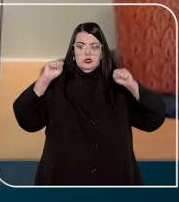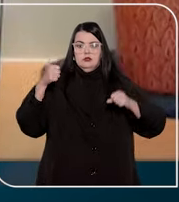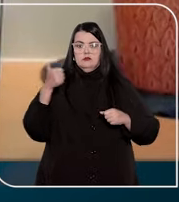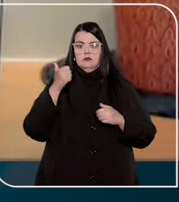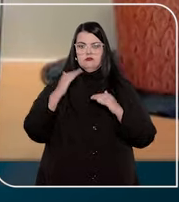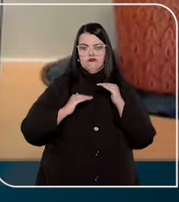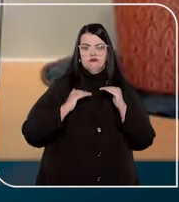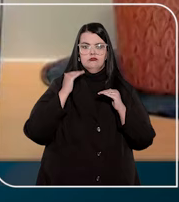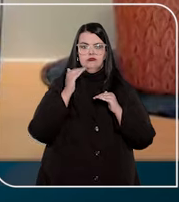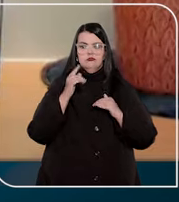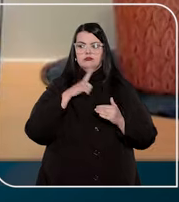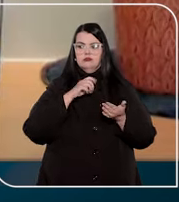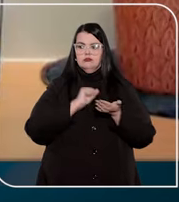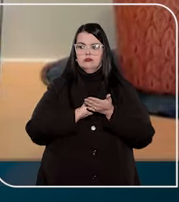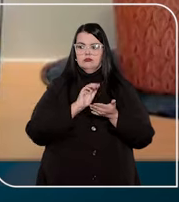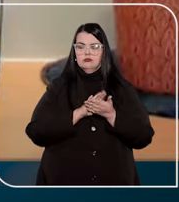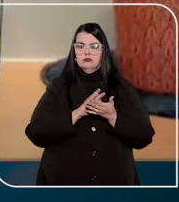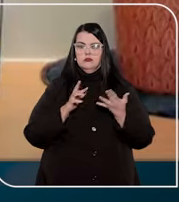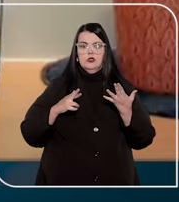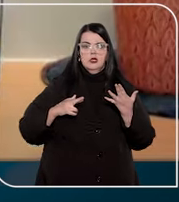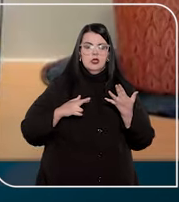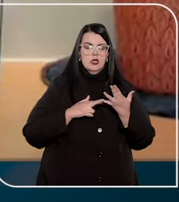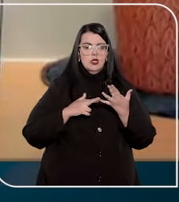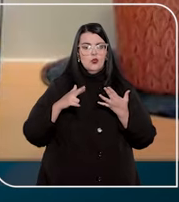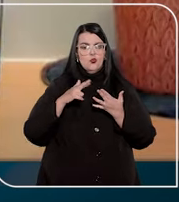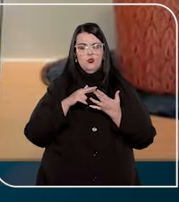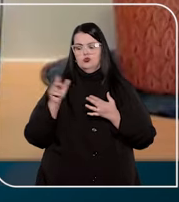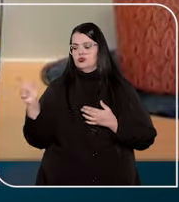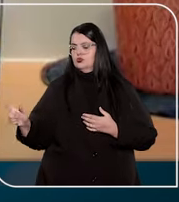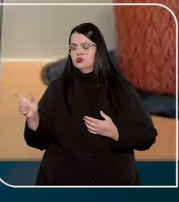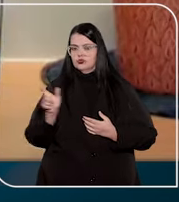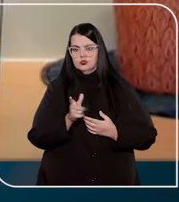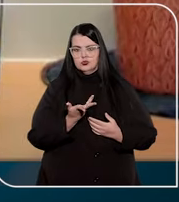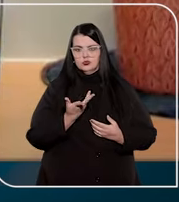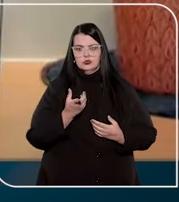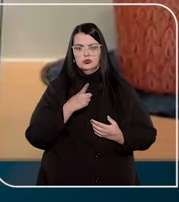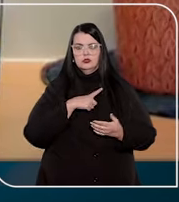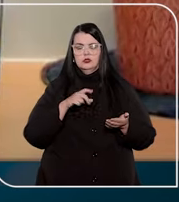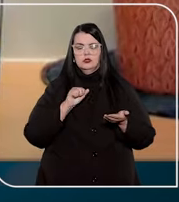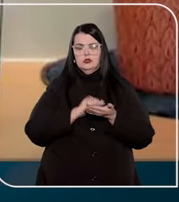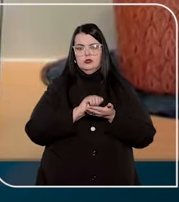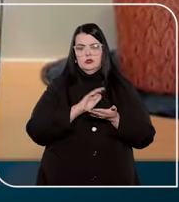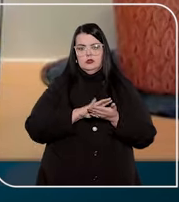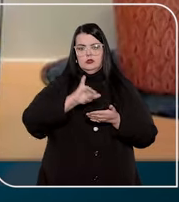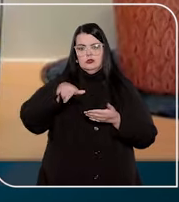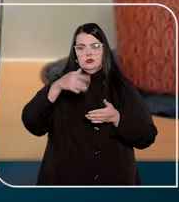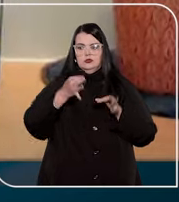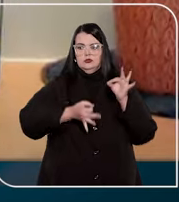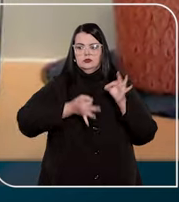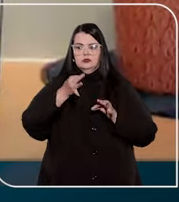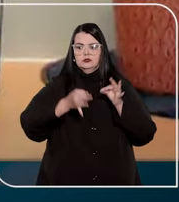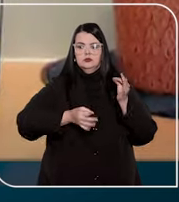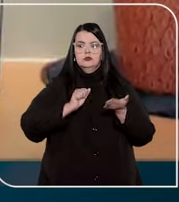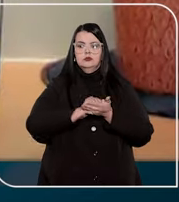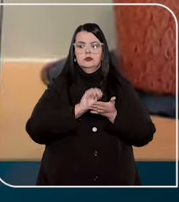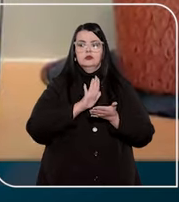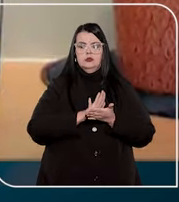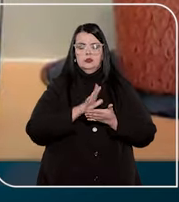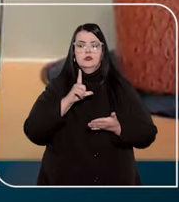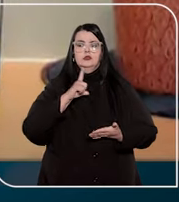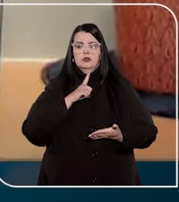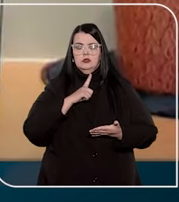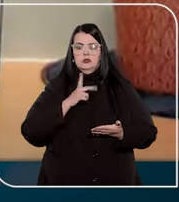de onde é possível interpor um recurso, caso as partes não concordem com a solução dada pelo Poder Judiciário. Em primeira instância,